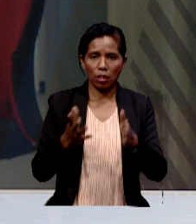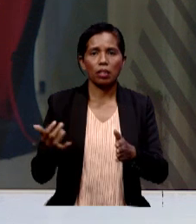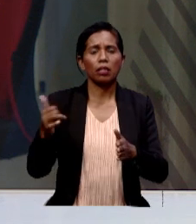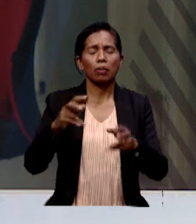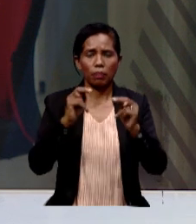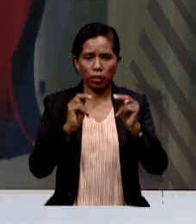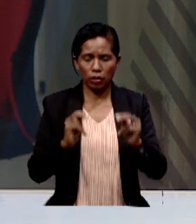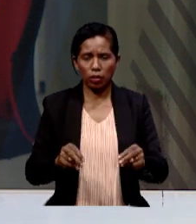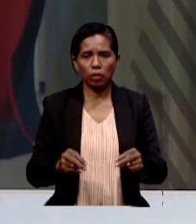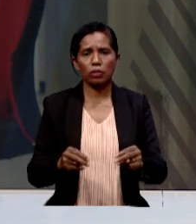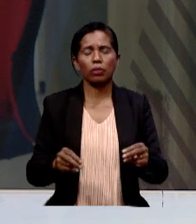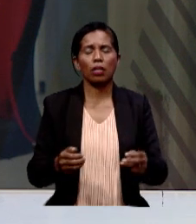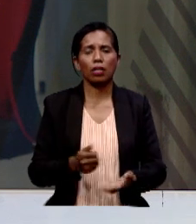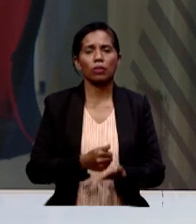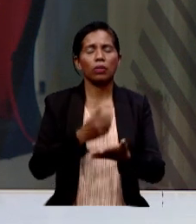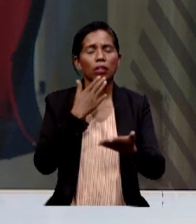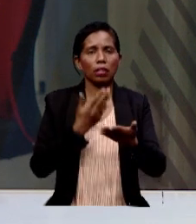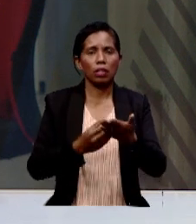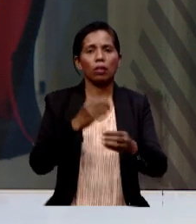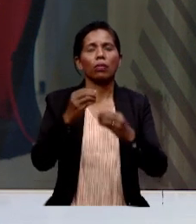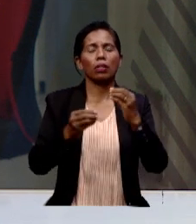é entendimento dia com a baleia.